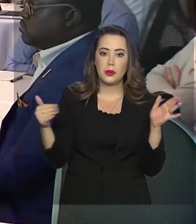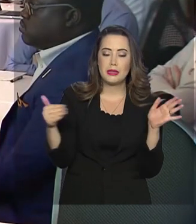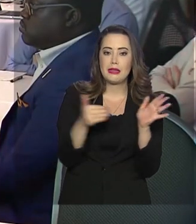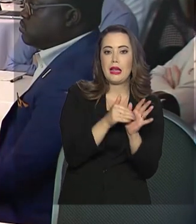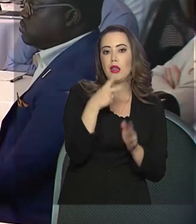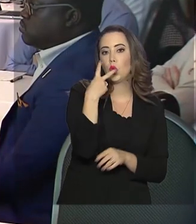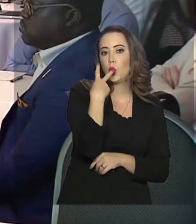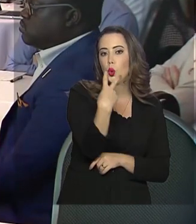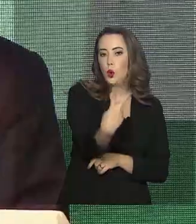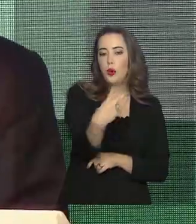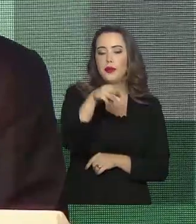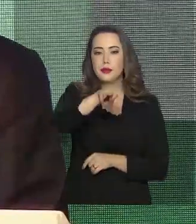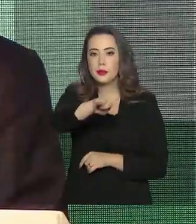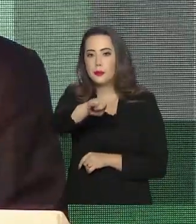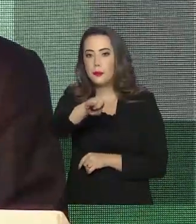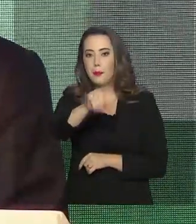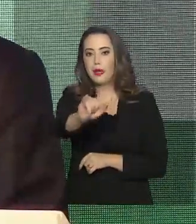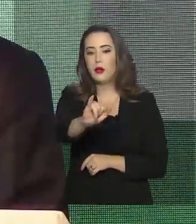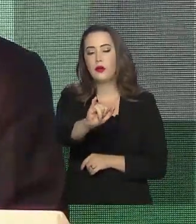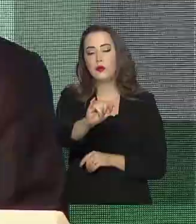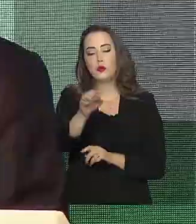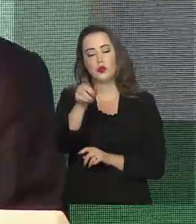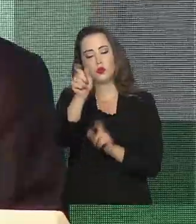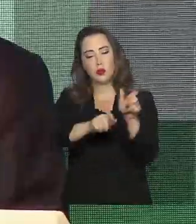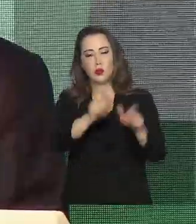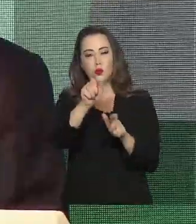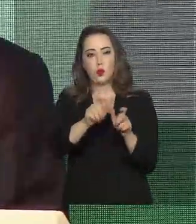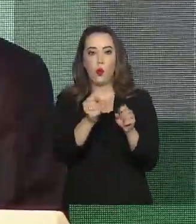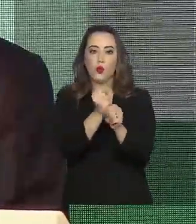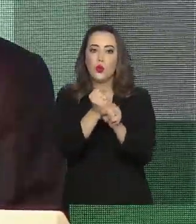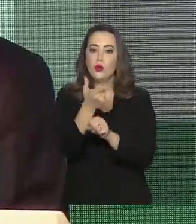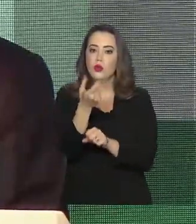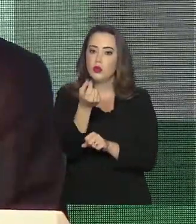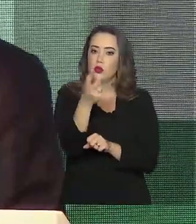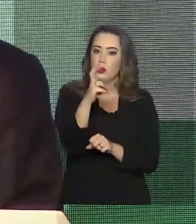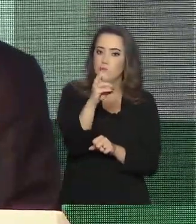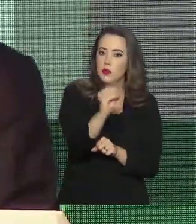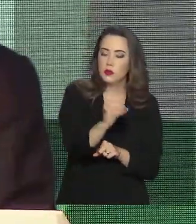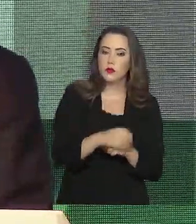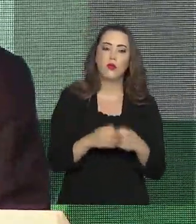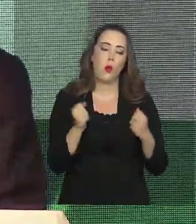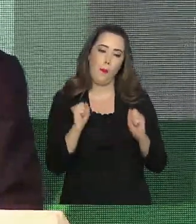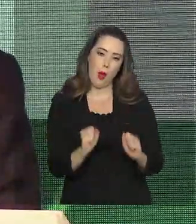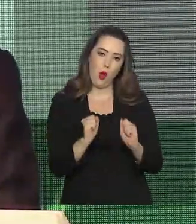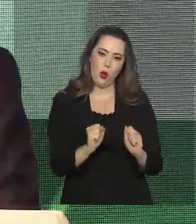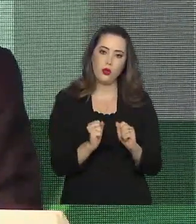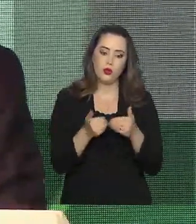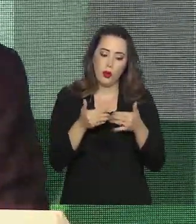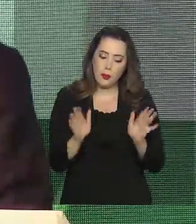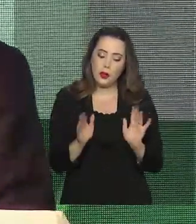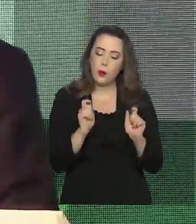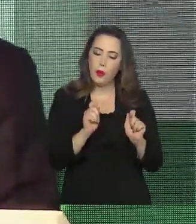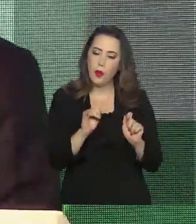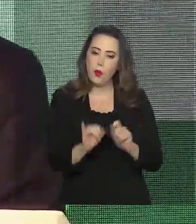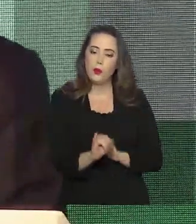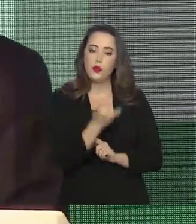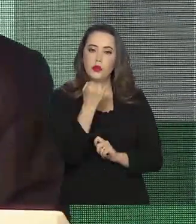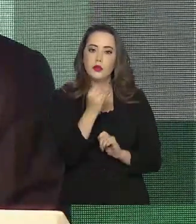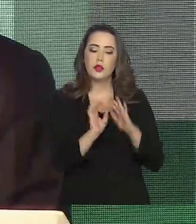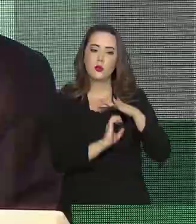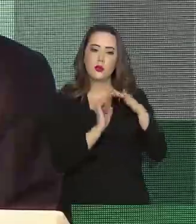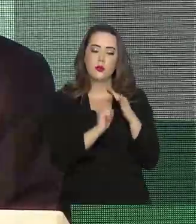2050 para ele esse cenário pode abrir mercado para empresas brasileiras fatores geográficos